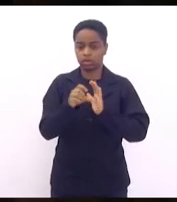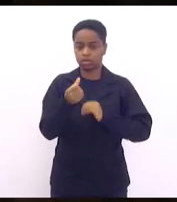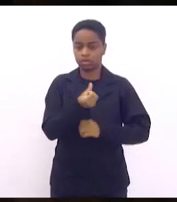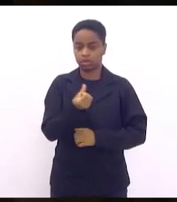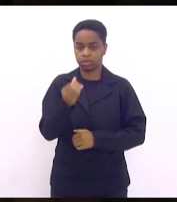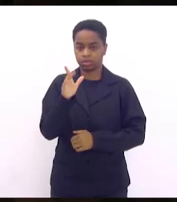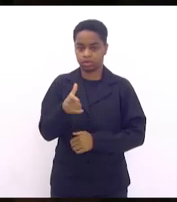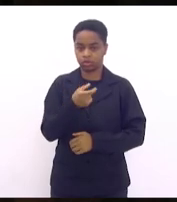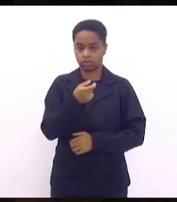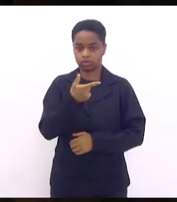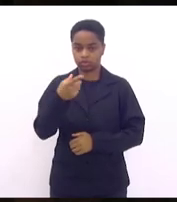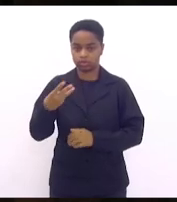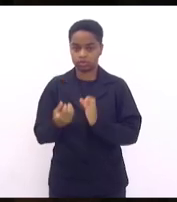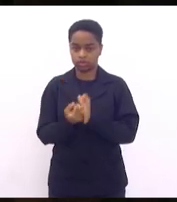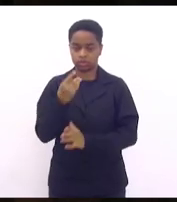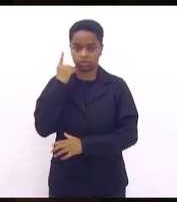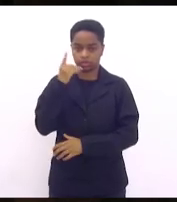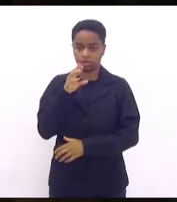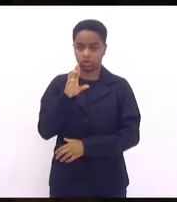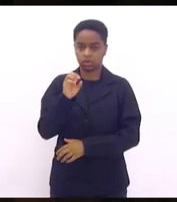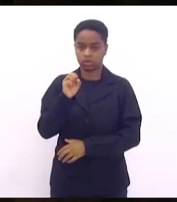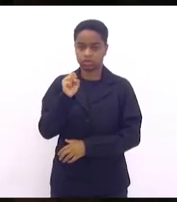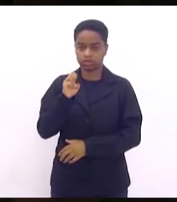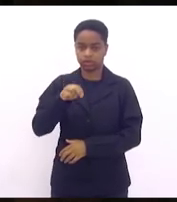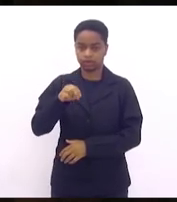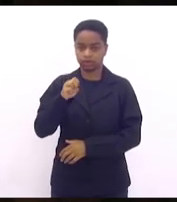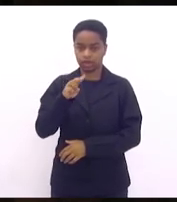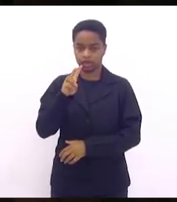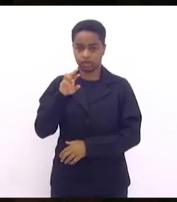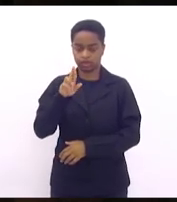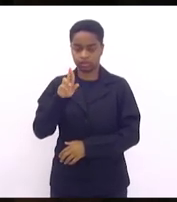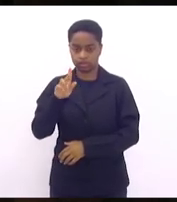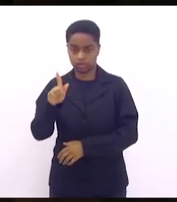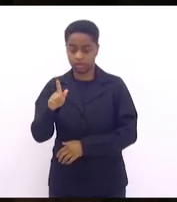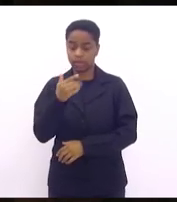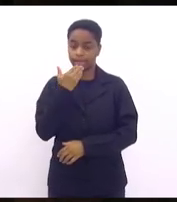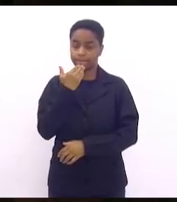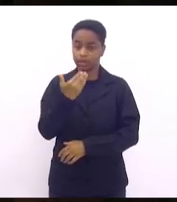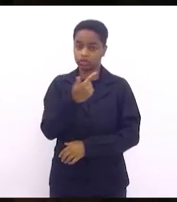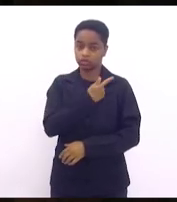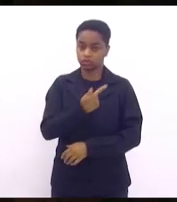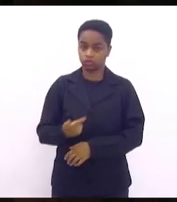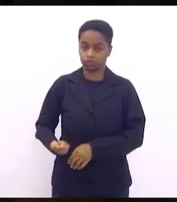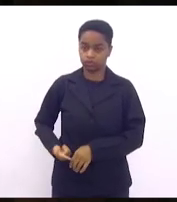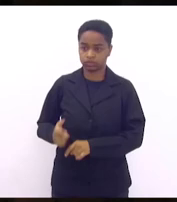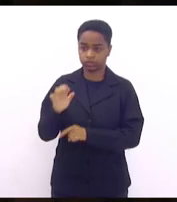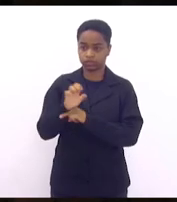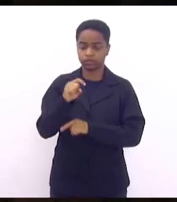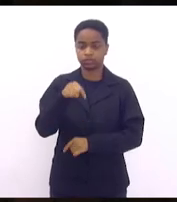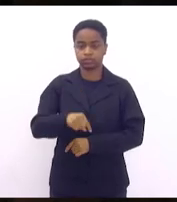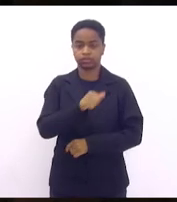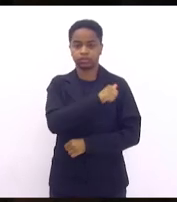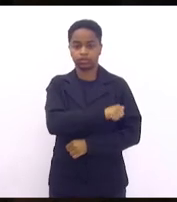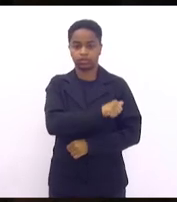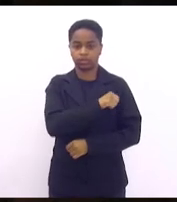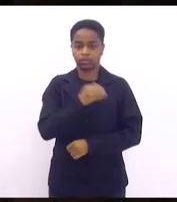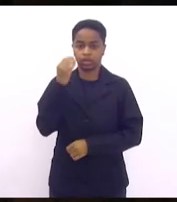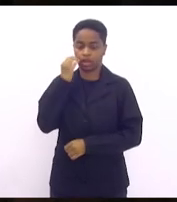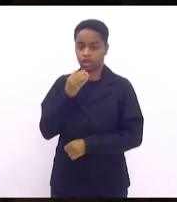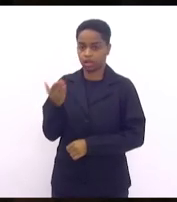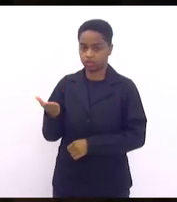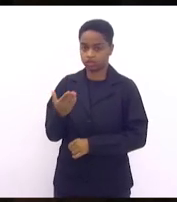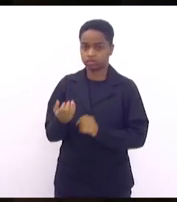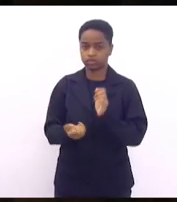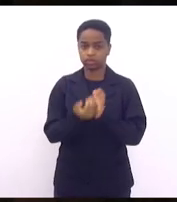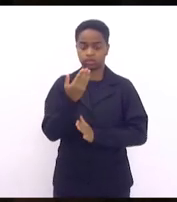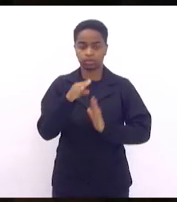66, de 23, de autoria do deputado Rosenberg Reis, que solicita ao excelentíssimo senhor governador do Estado do Rio de Janeiro, o senhor Cláudio Castro, a